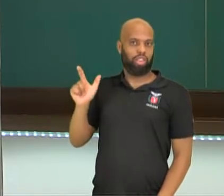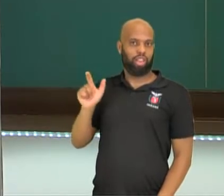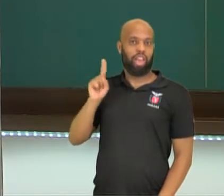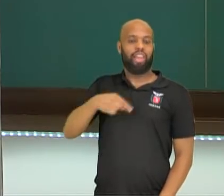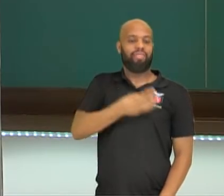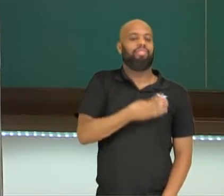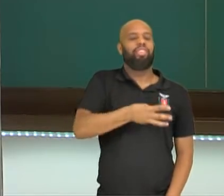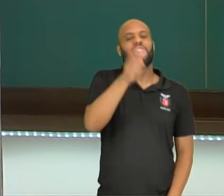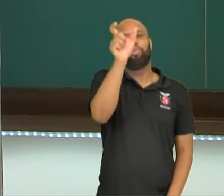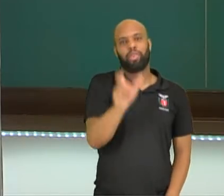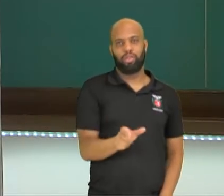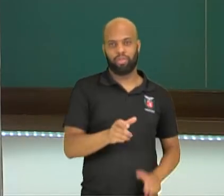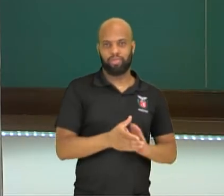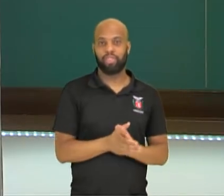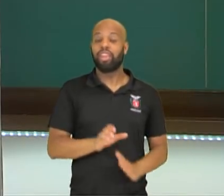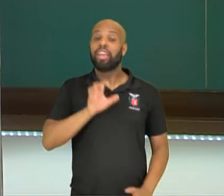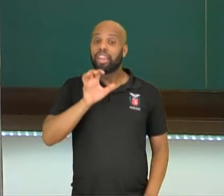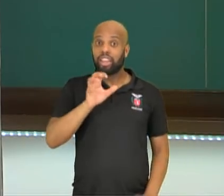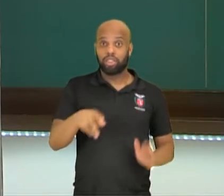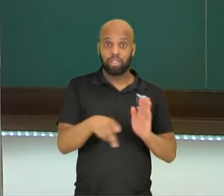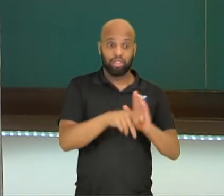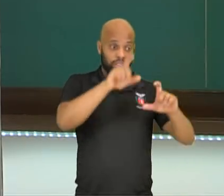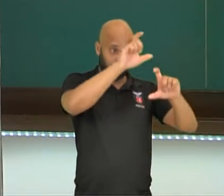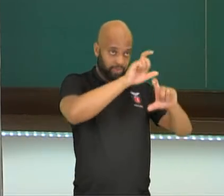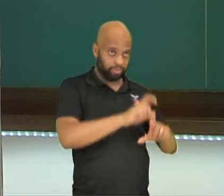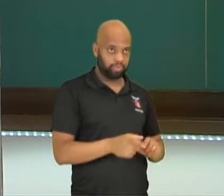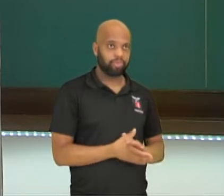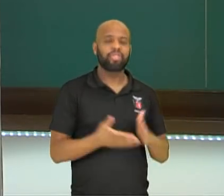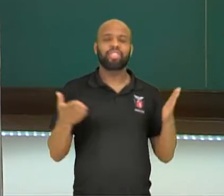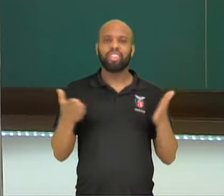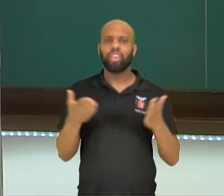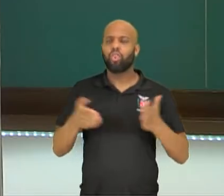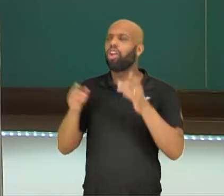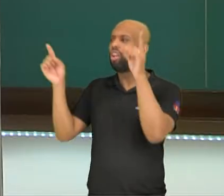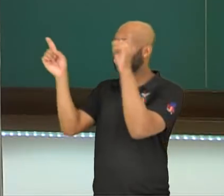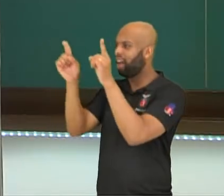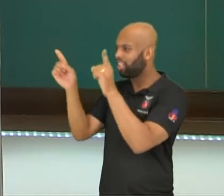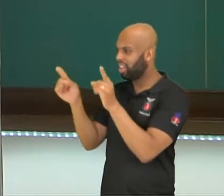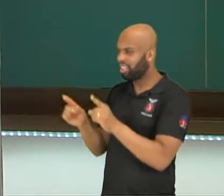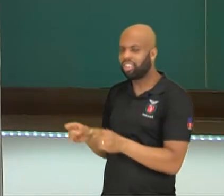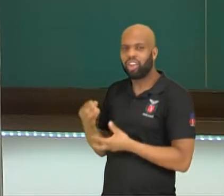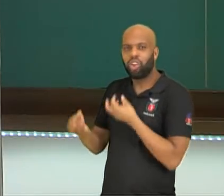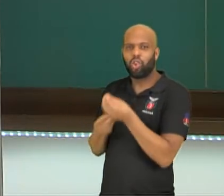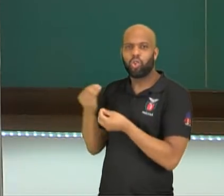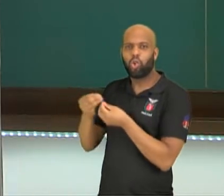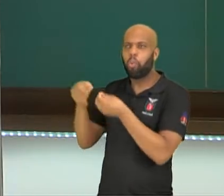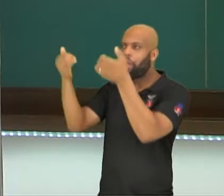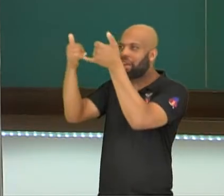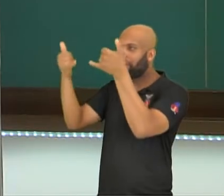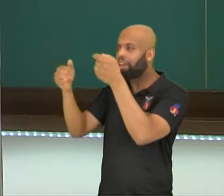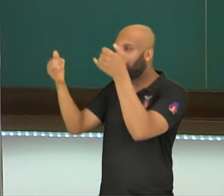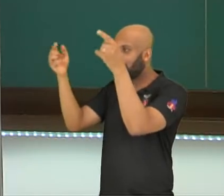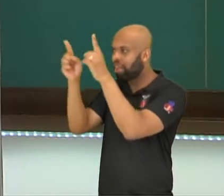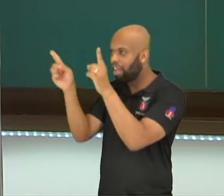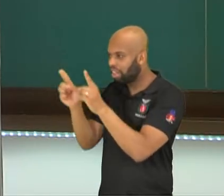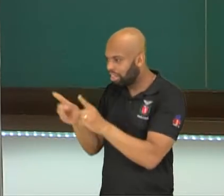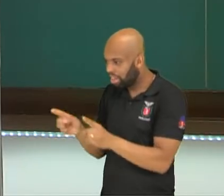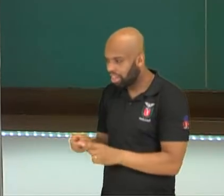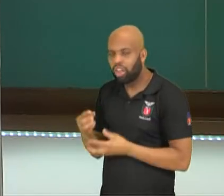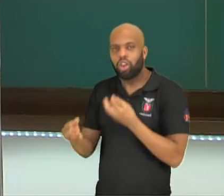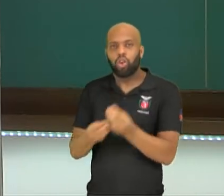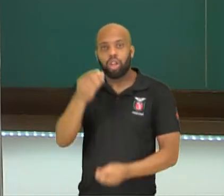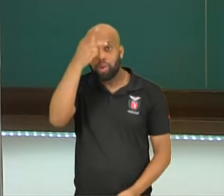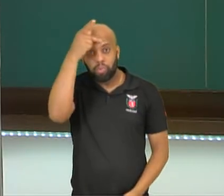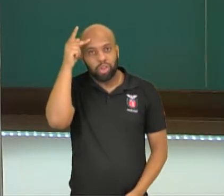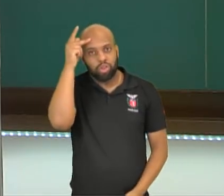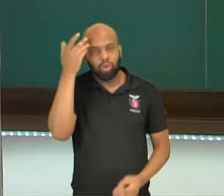em terceira pessoa. Isso no texto em prosa. E no texto em verso, professora, como é que nós vamos dizer para aquela pessoa que participa